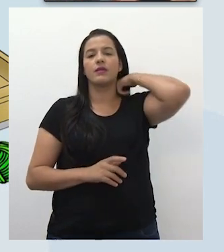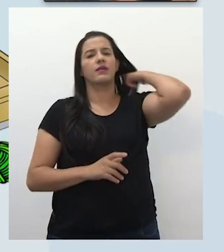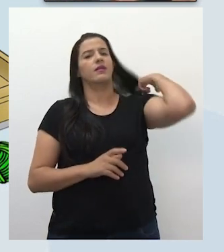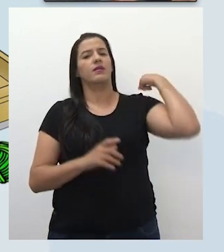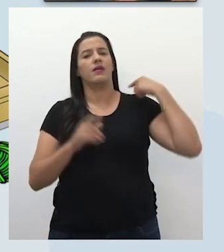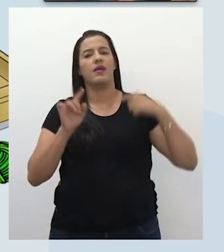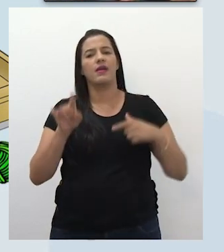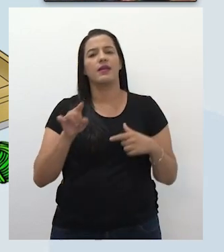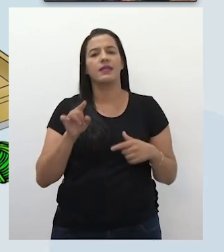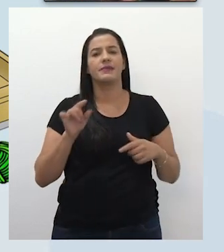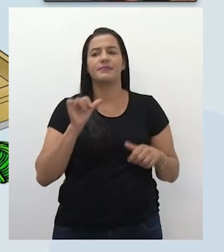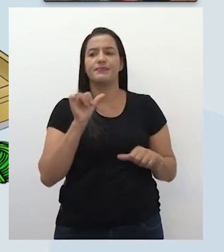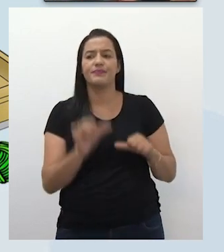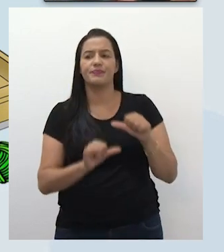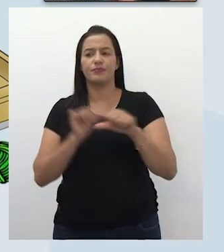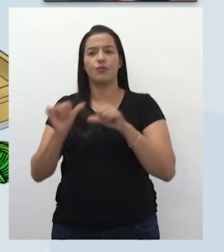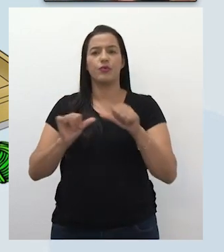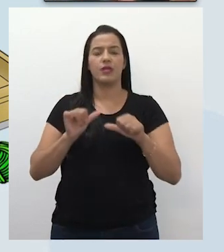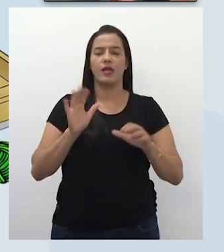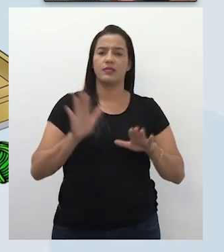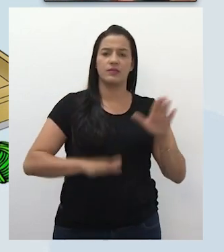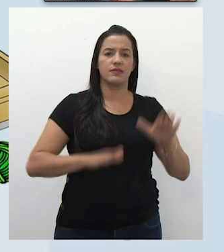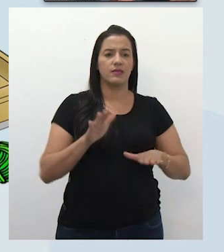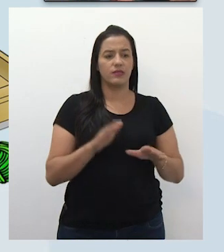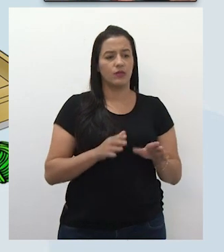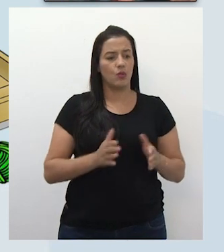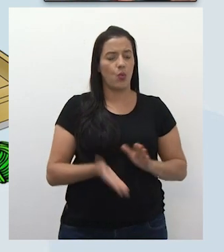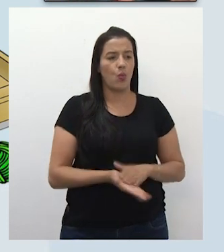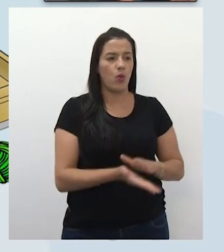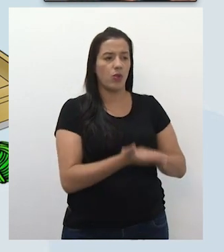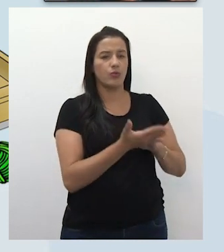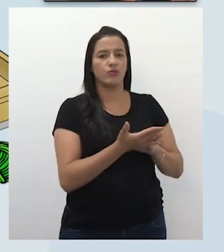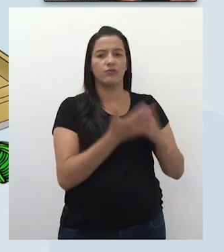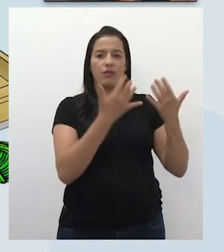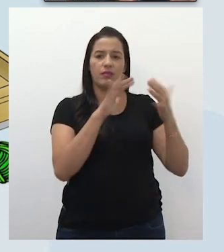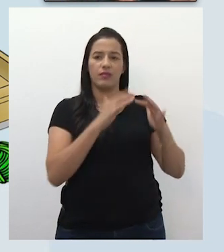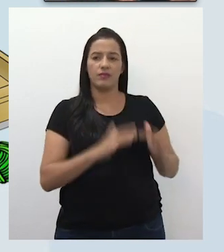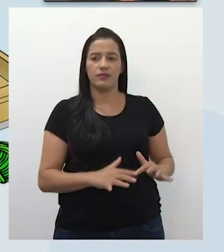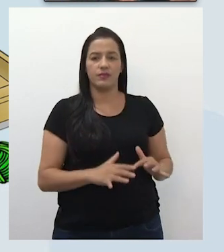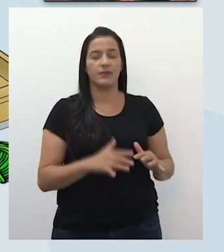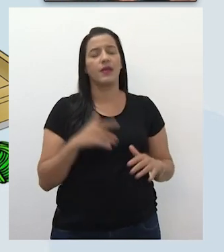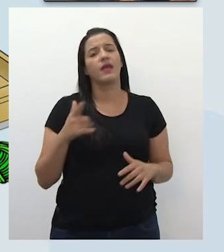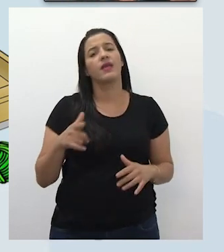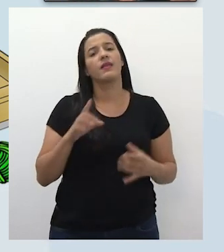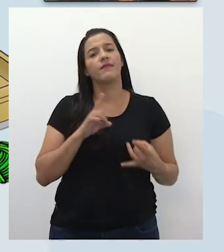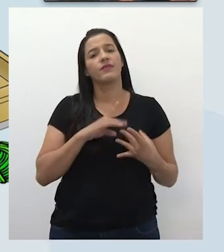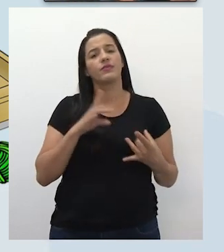muito com o elogio descritivo, né? O que esse feedback